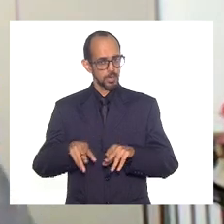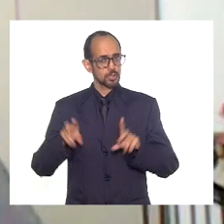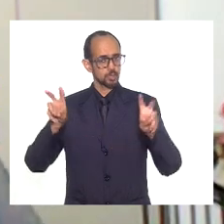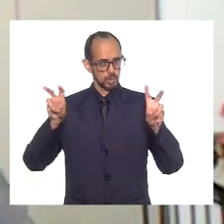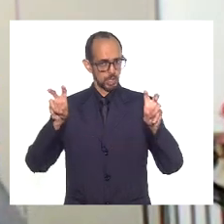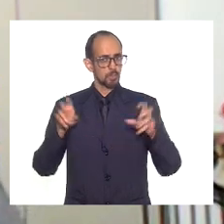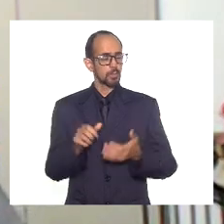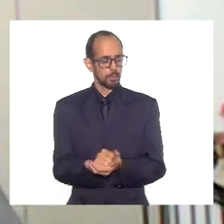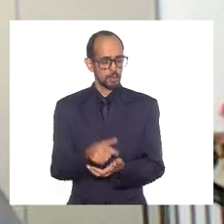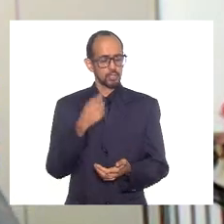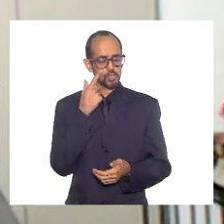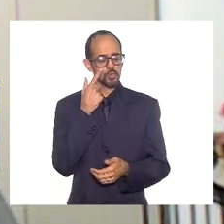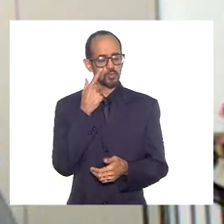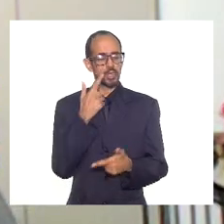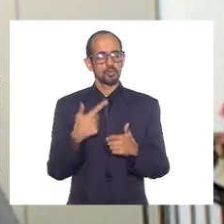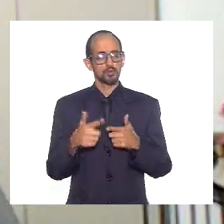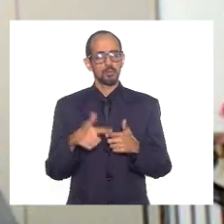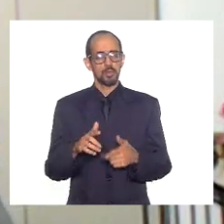questão.